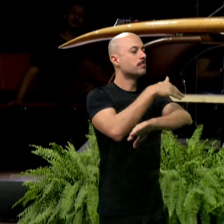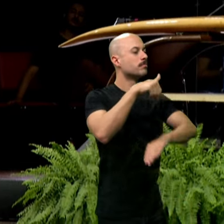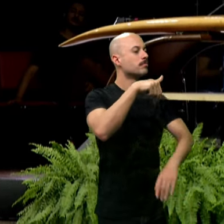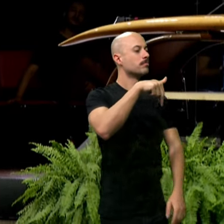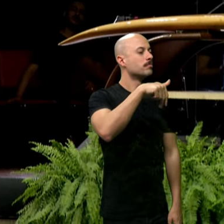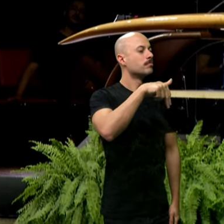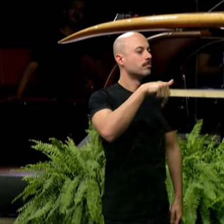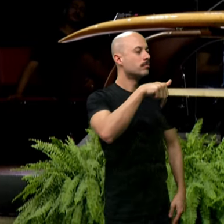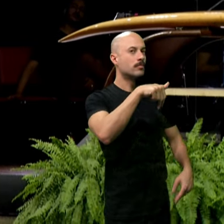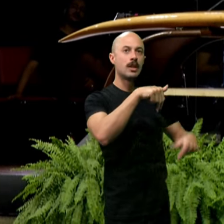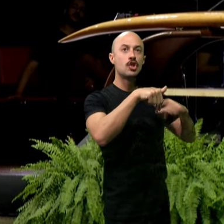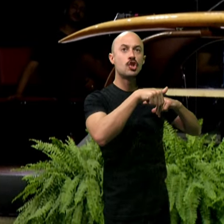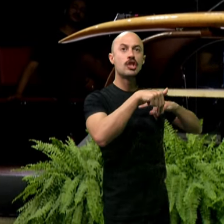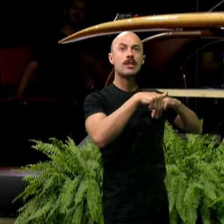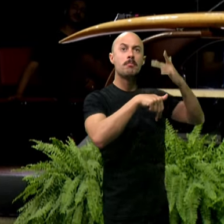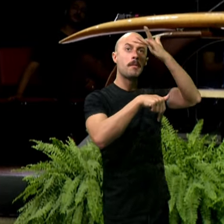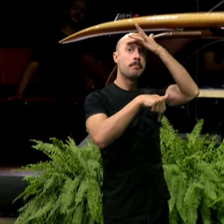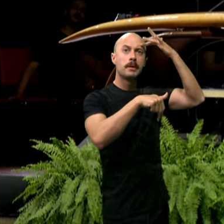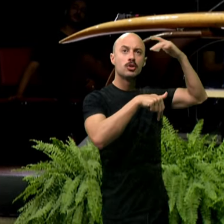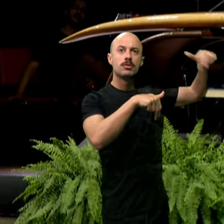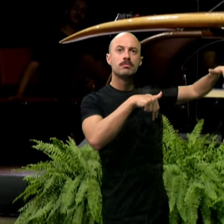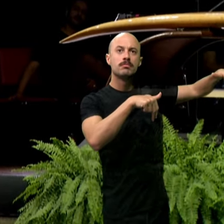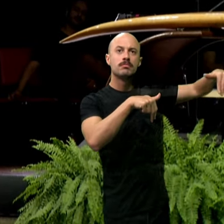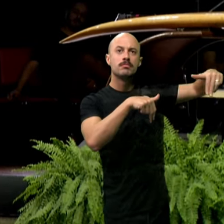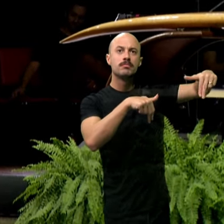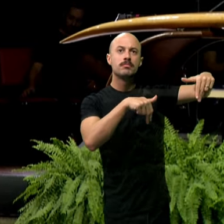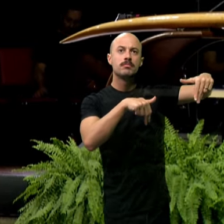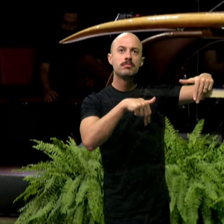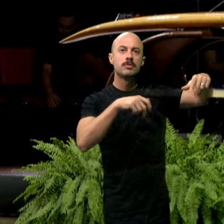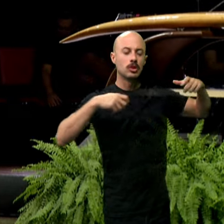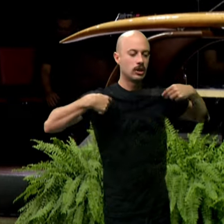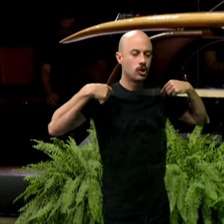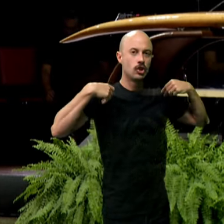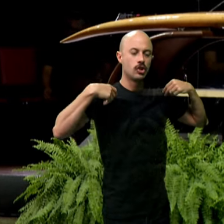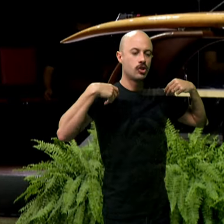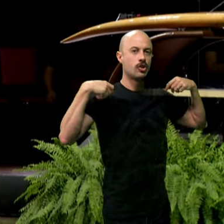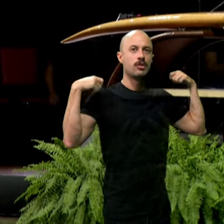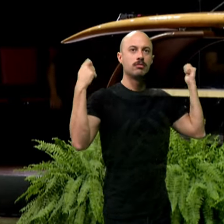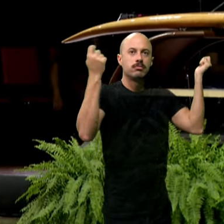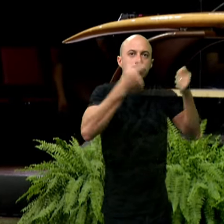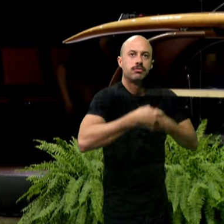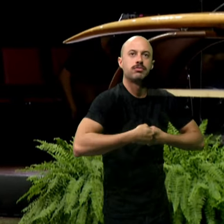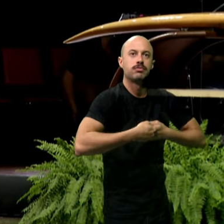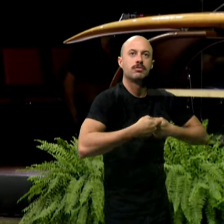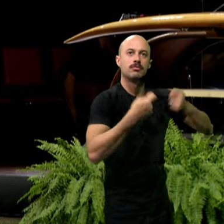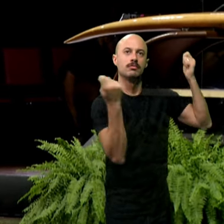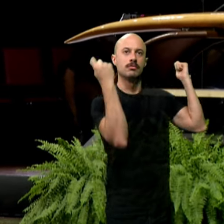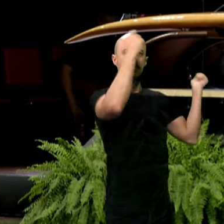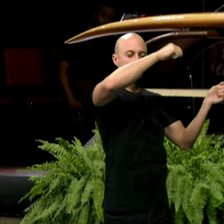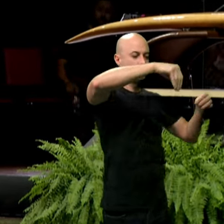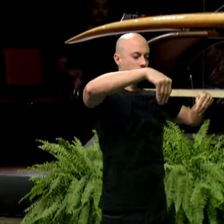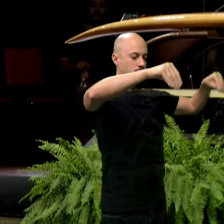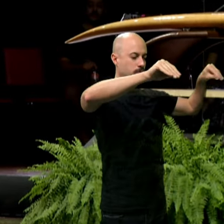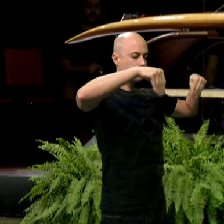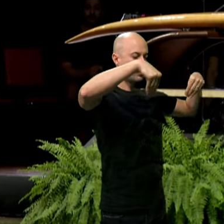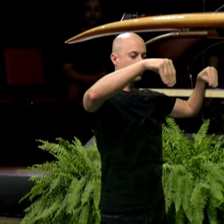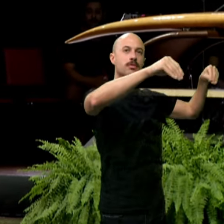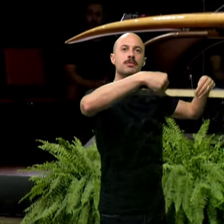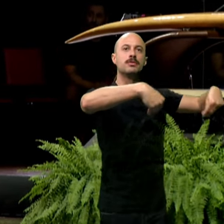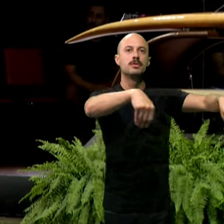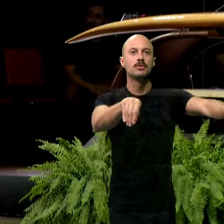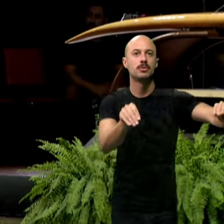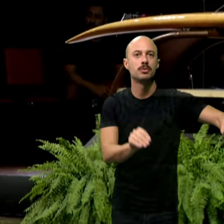havia uma pessoa com manto estendido. E com aquele manto ali tinha algumas coisinhas que estavam vendendo. Viu essas